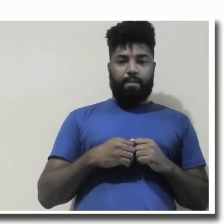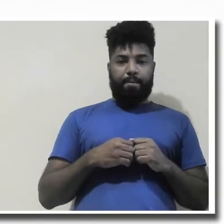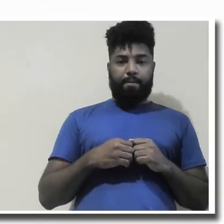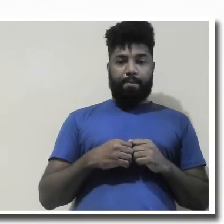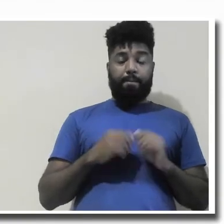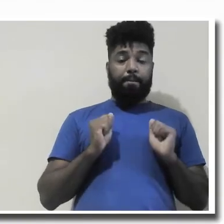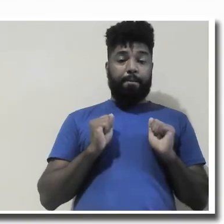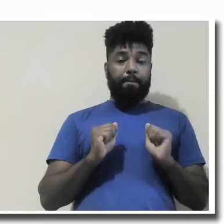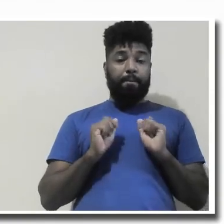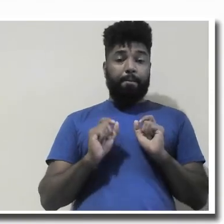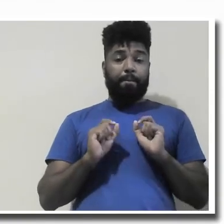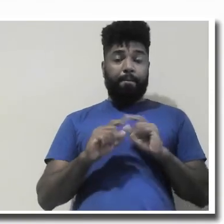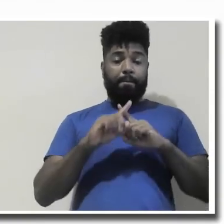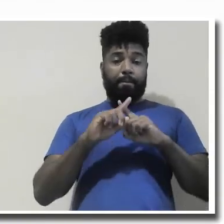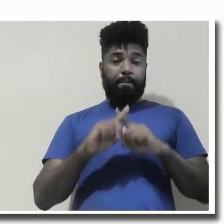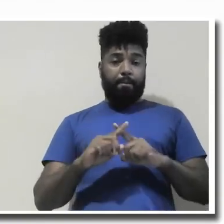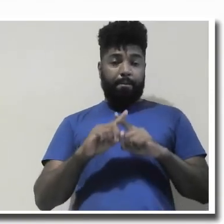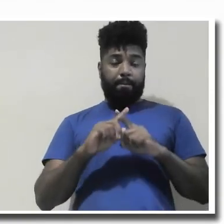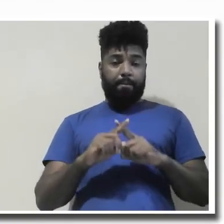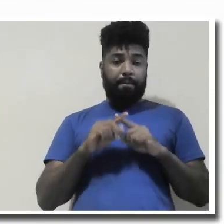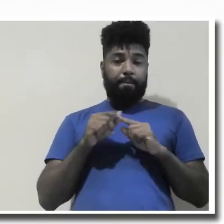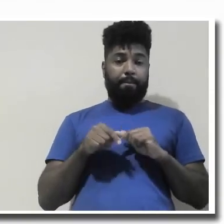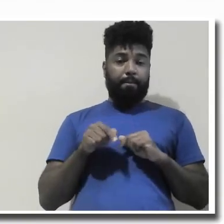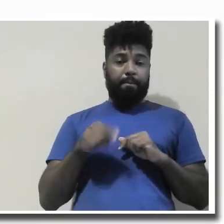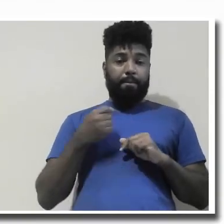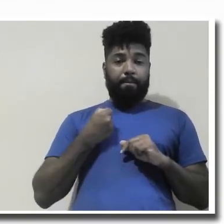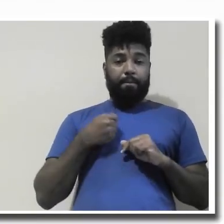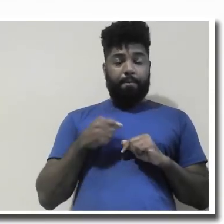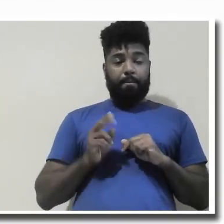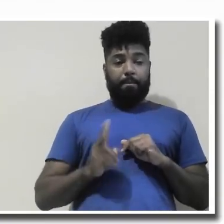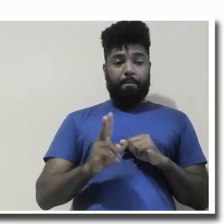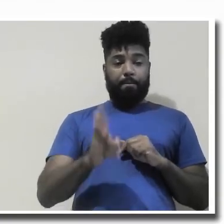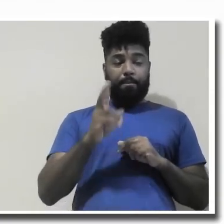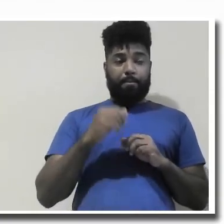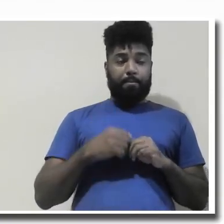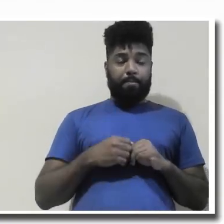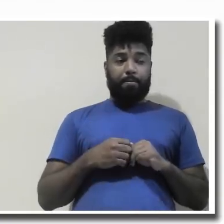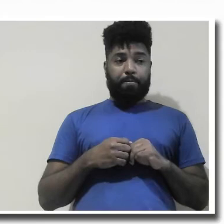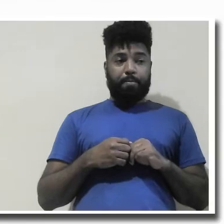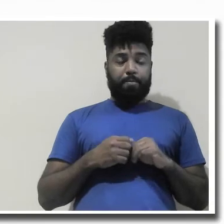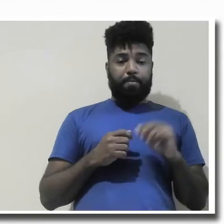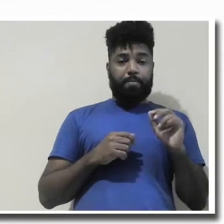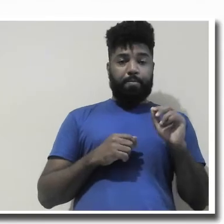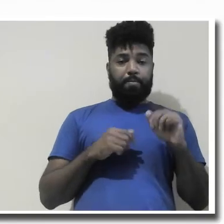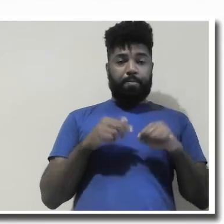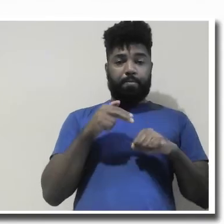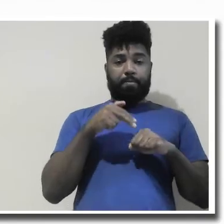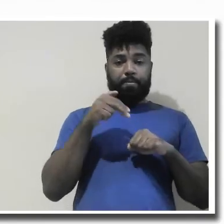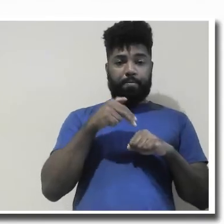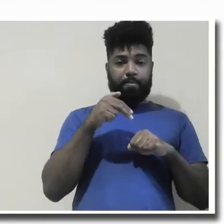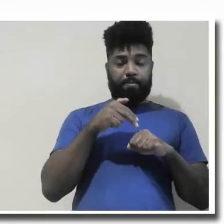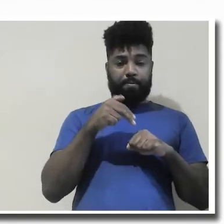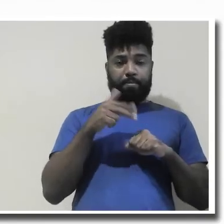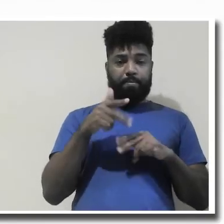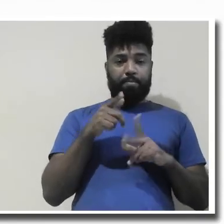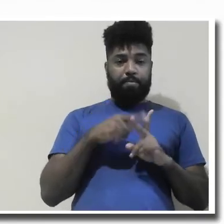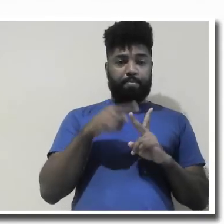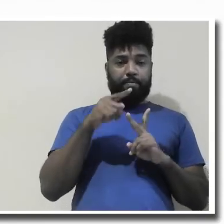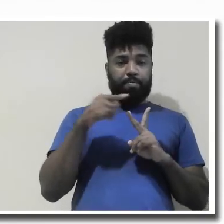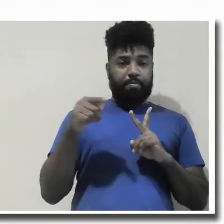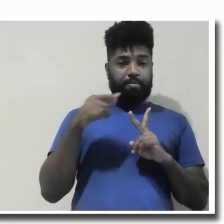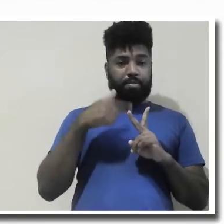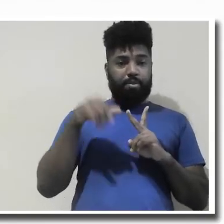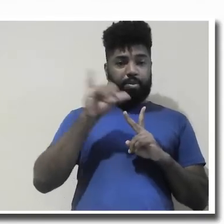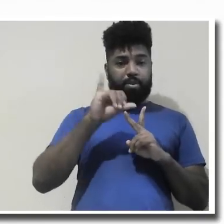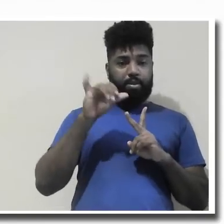podemos multiplicar uma mesma constante no índice N e no expoente M,